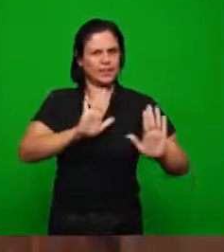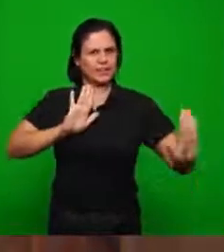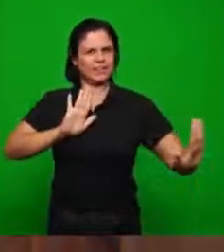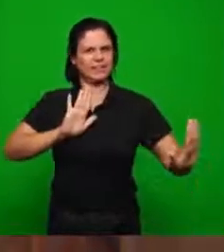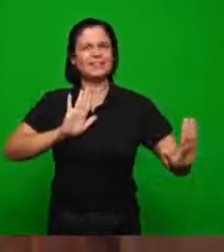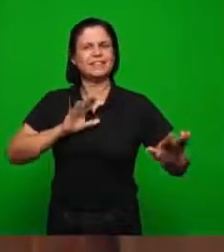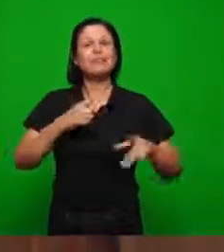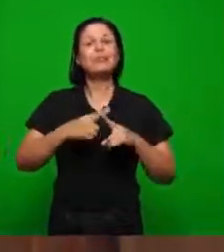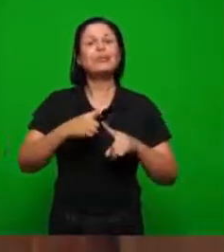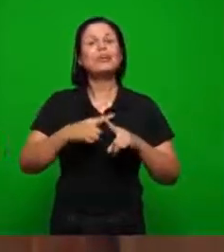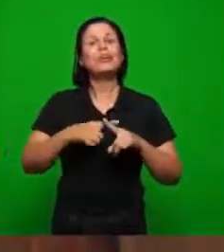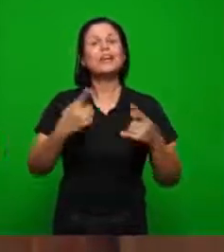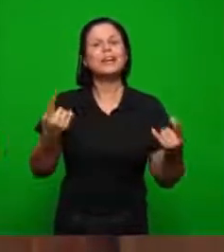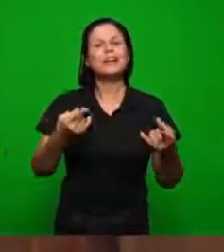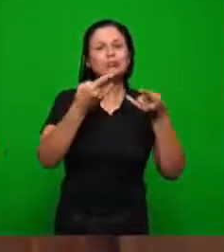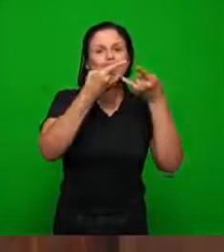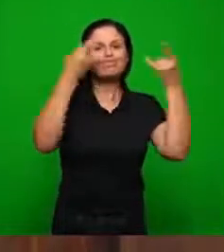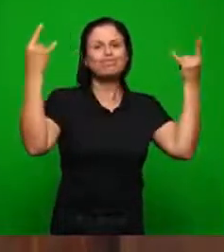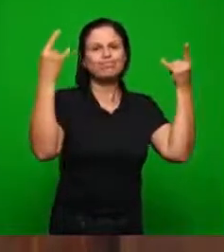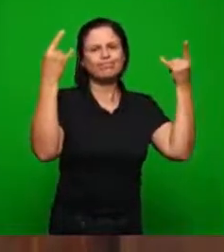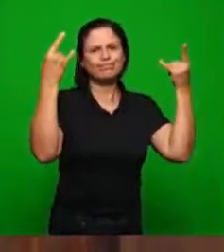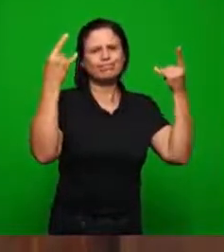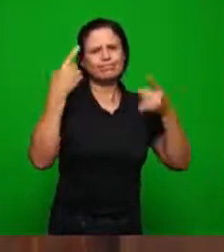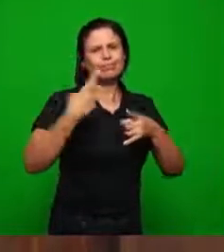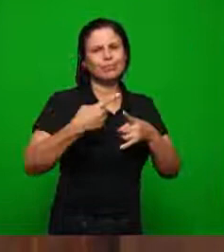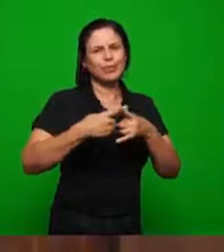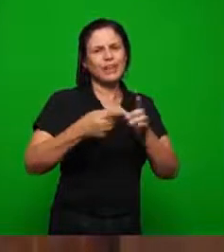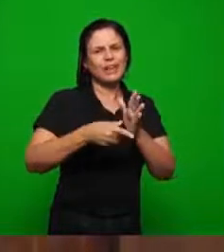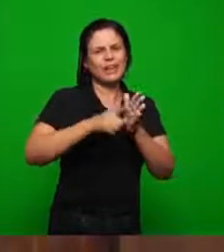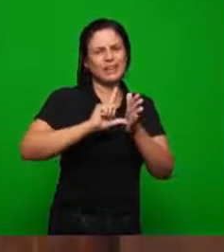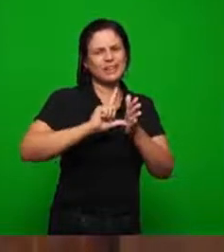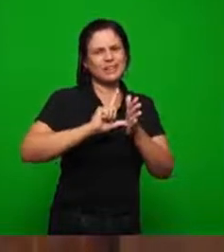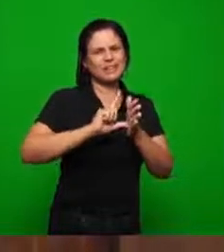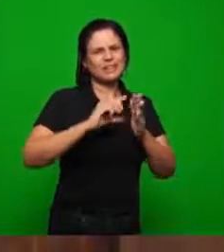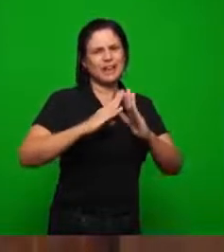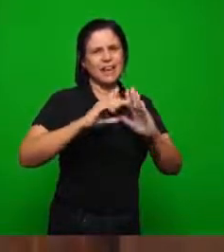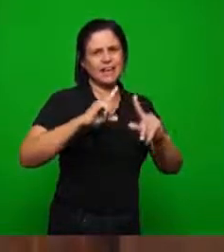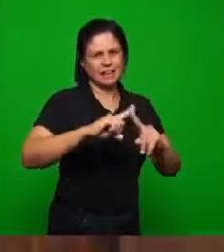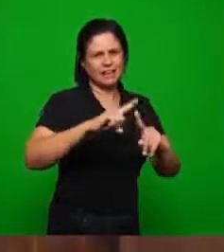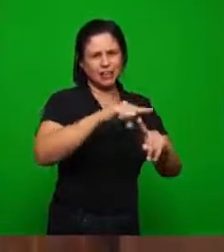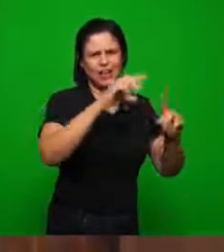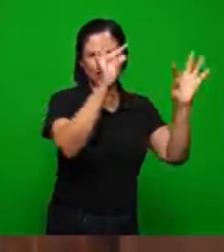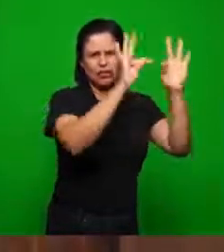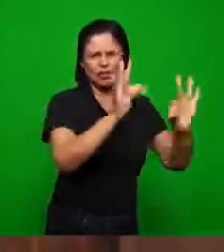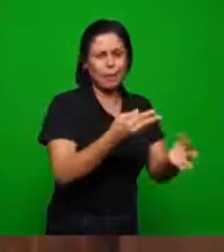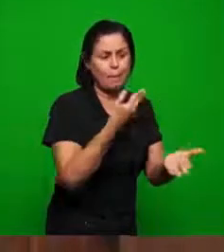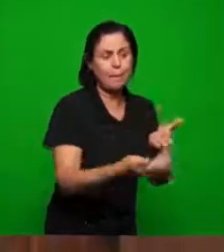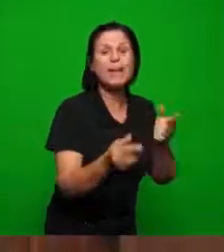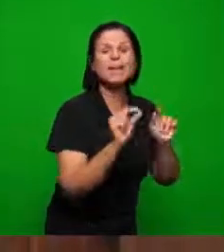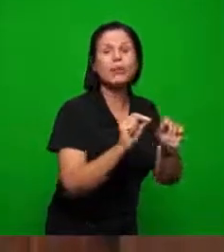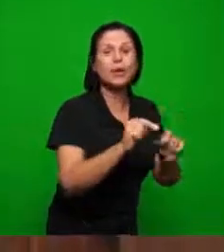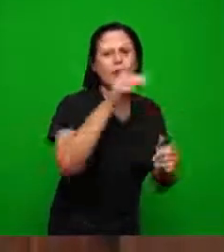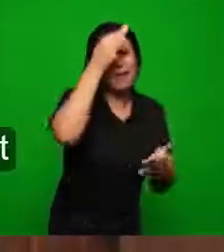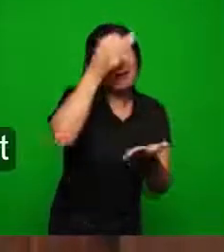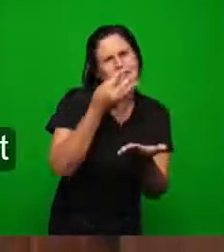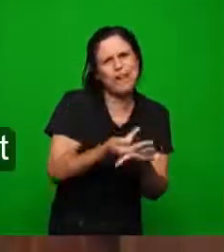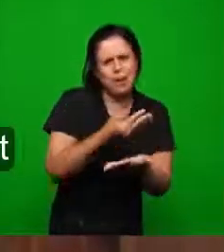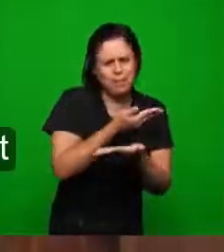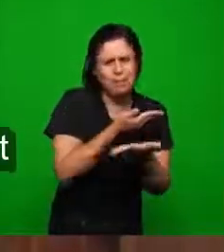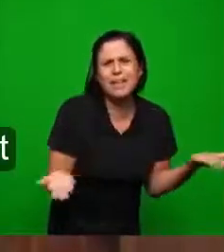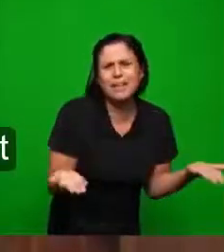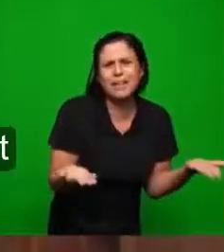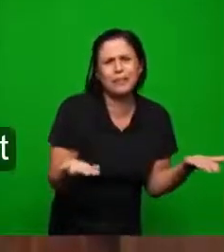verdade, o que eles tinham, o que ela tinha retirado era a fé, era a vida. Aquilo que era intrínseco, aquilo